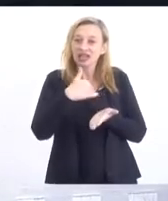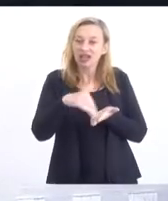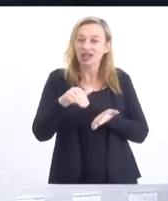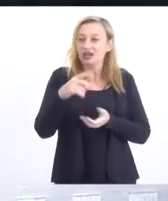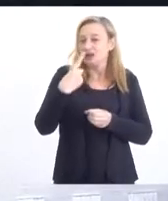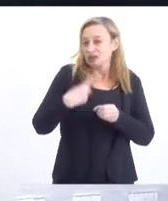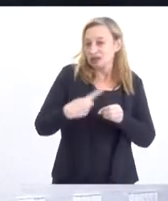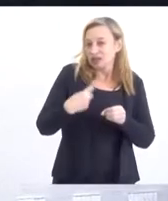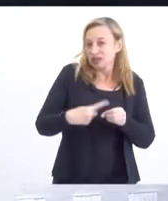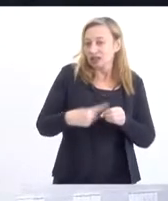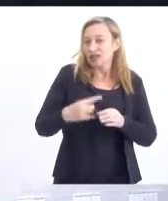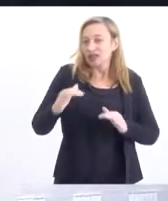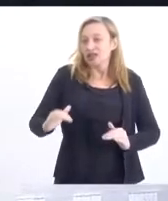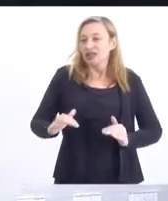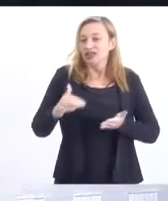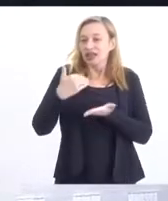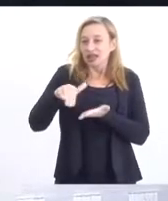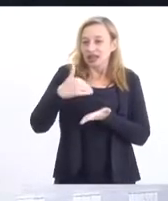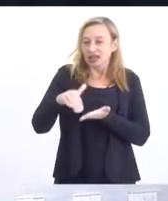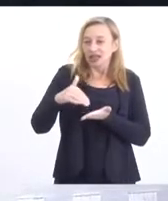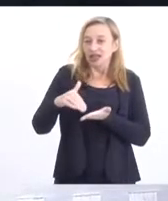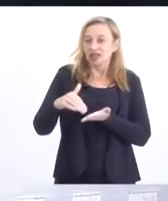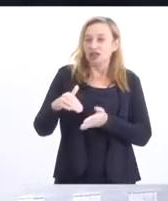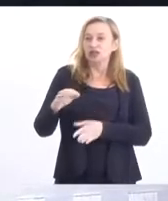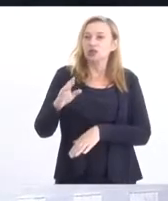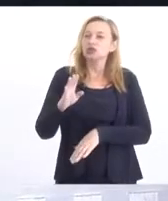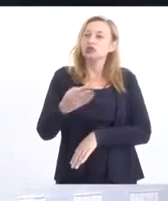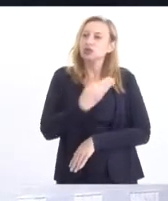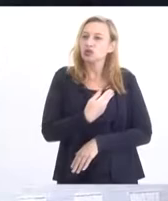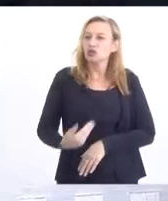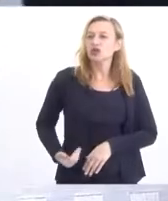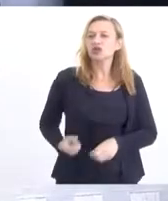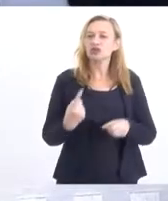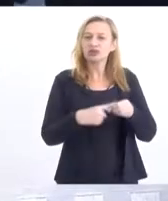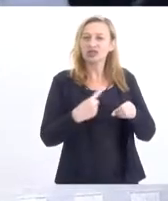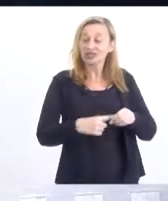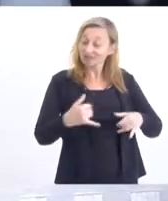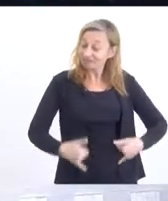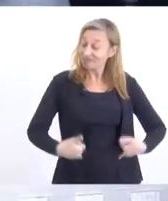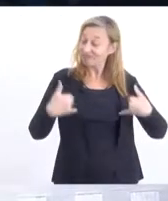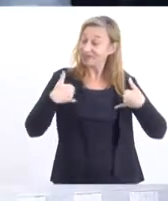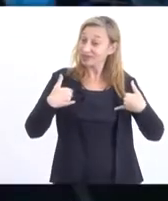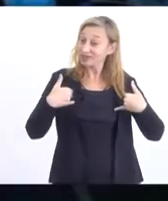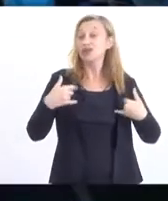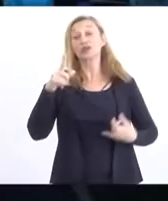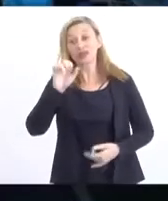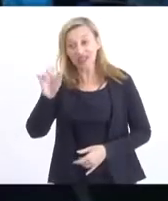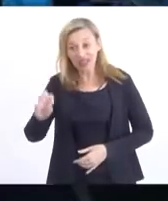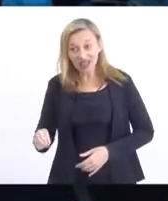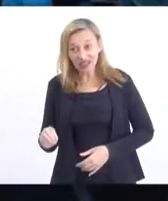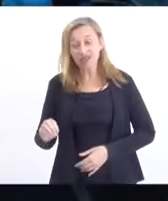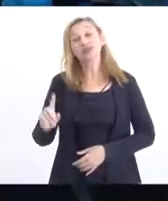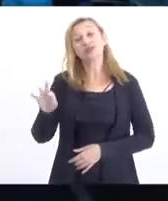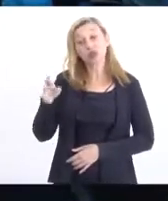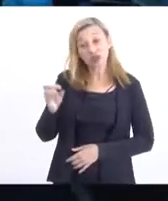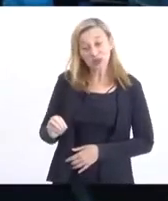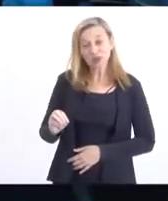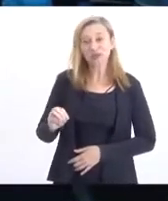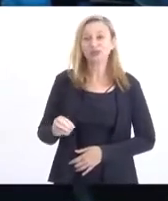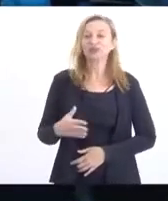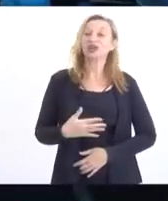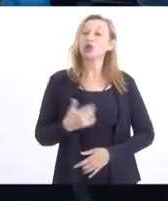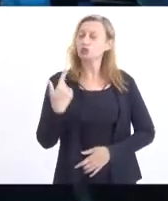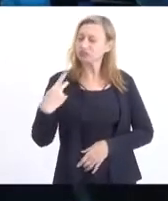secretário de governo do município, Murilo Gouveia, que também nos honra muito com a sua ajuda, Murilo, e o